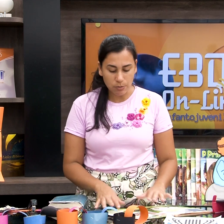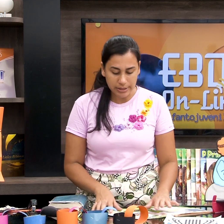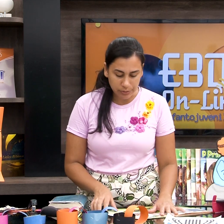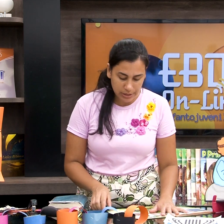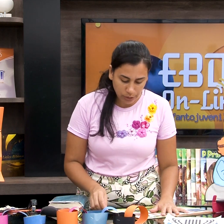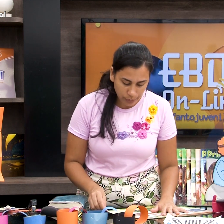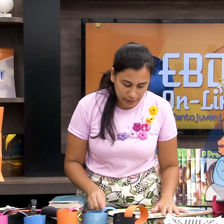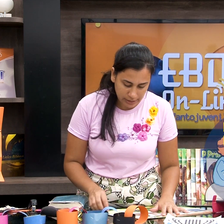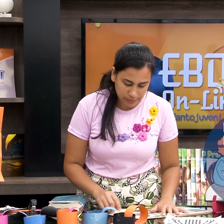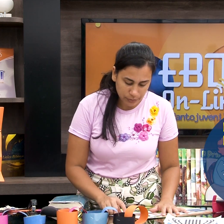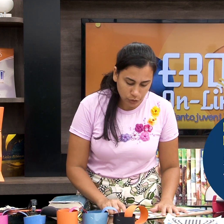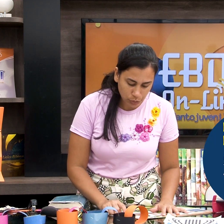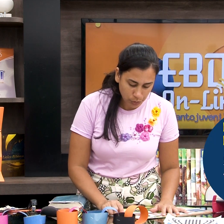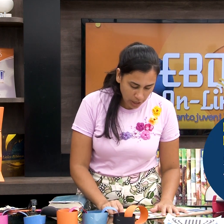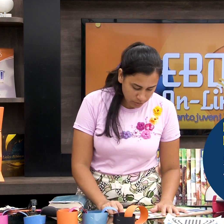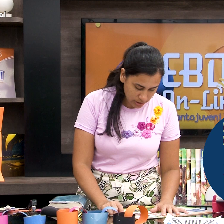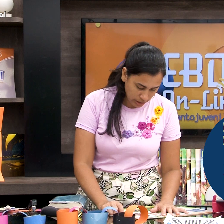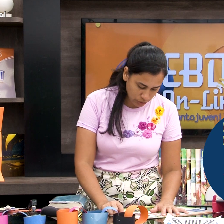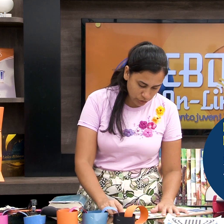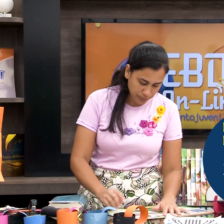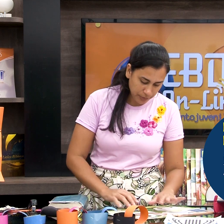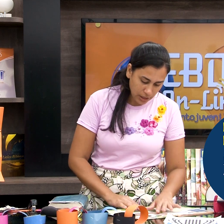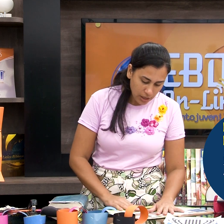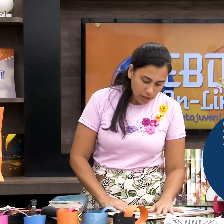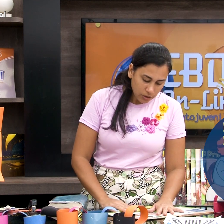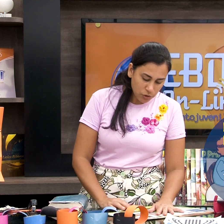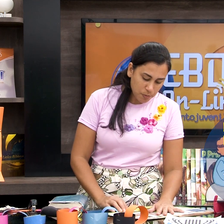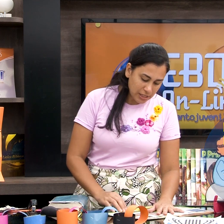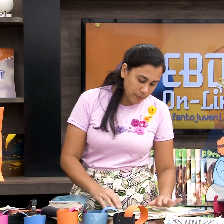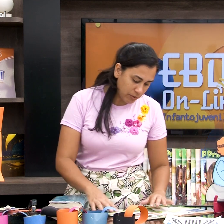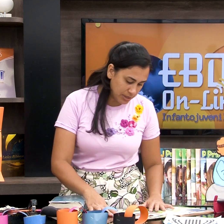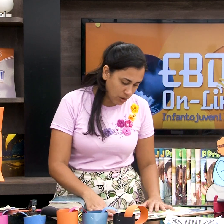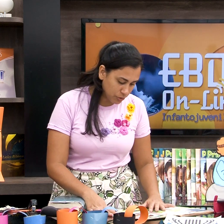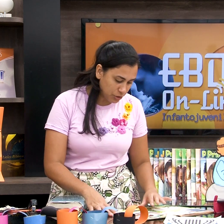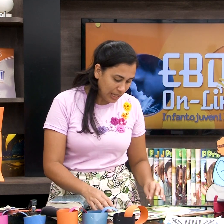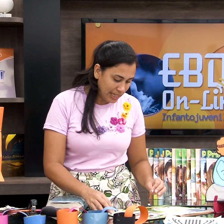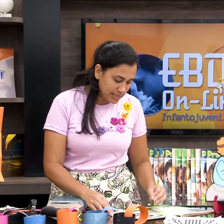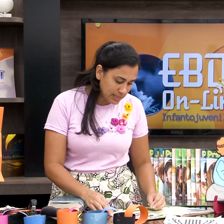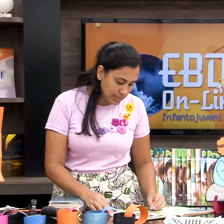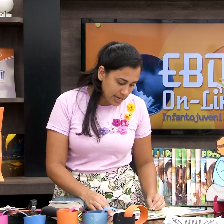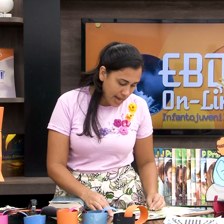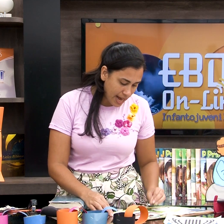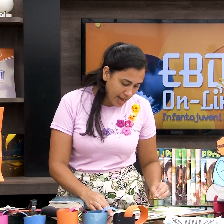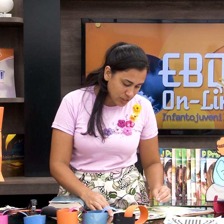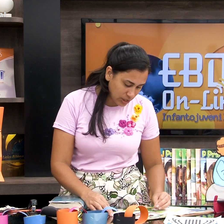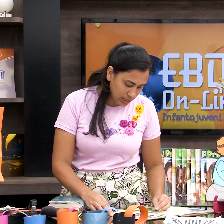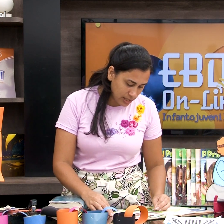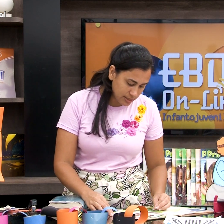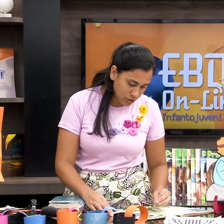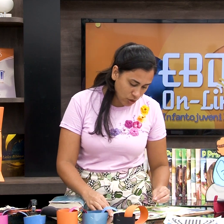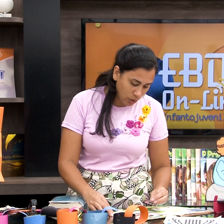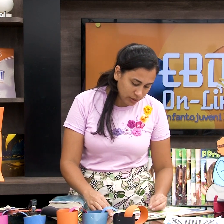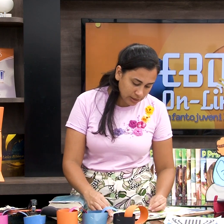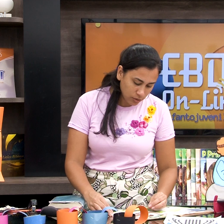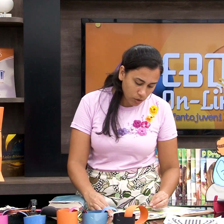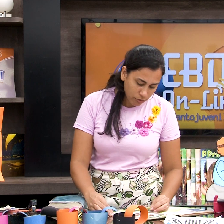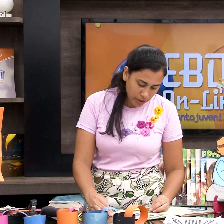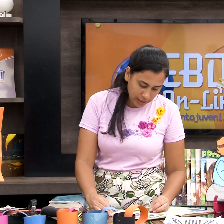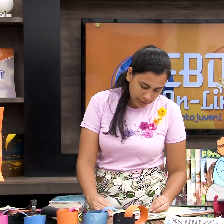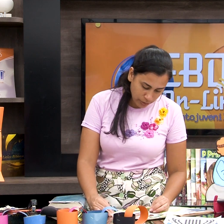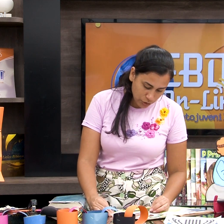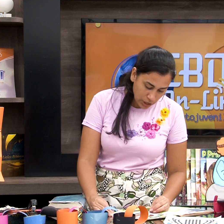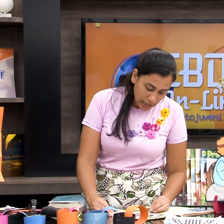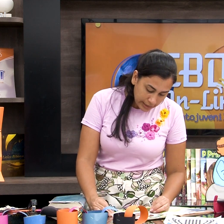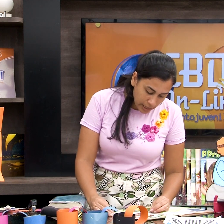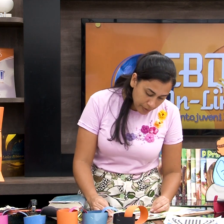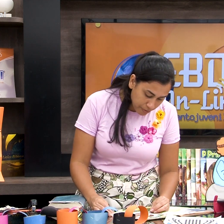bíblica é o Salmo 150, do 1 ao 6. No espaço para os alvos, ensinar às crianças que o autêntico louvor